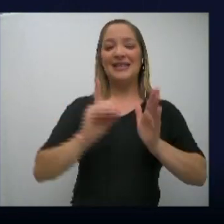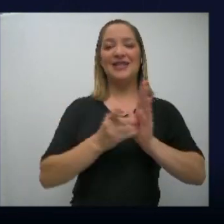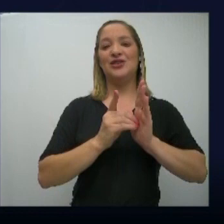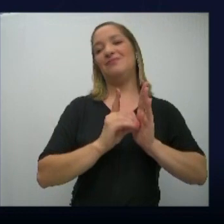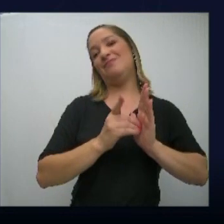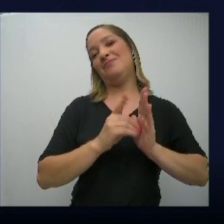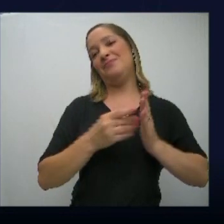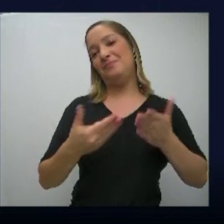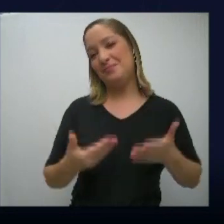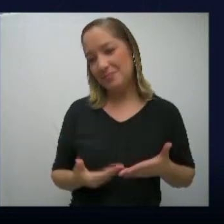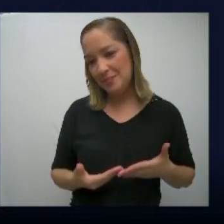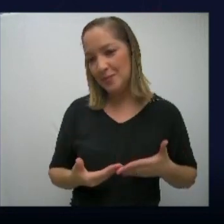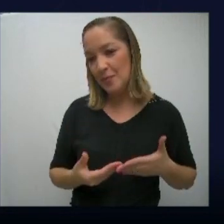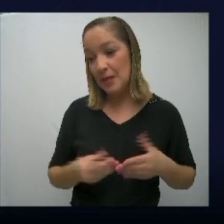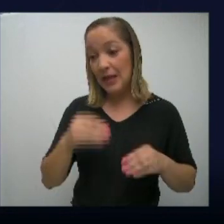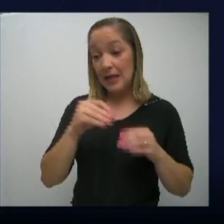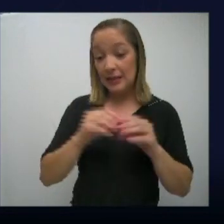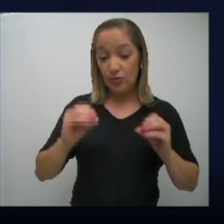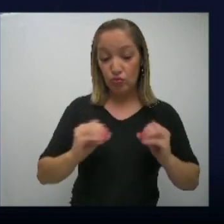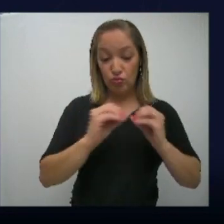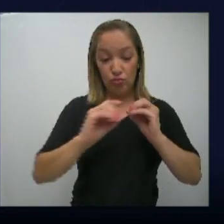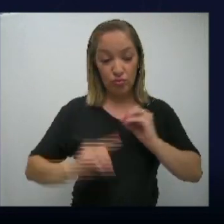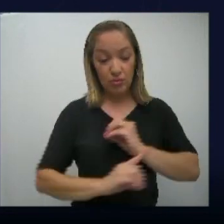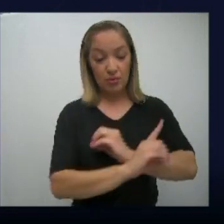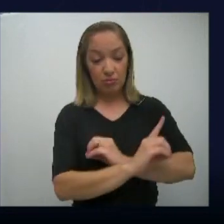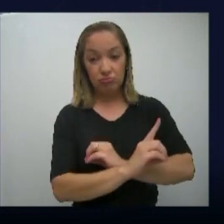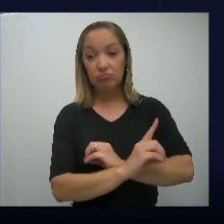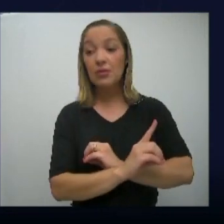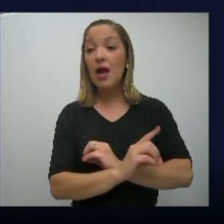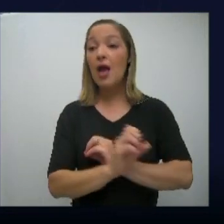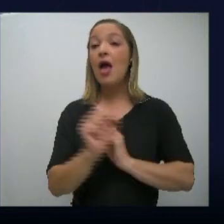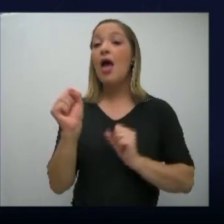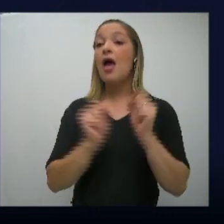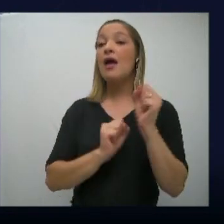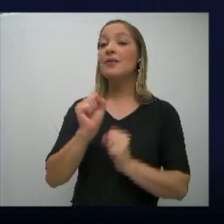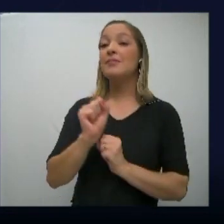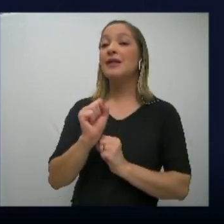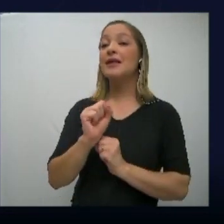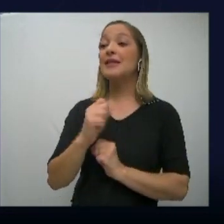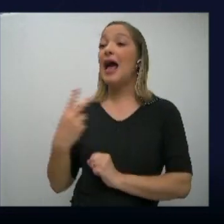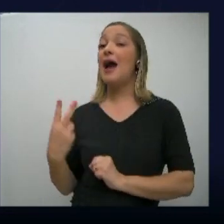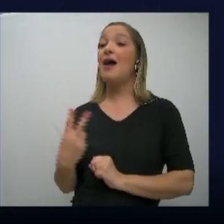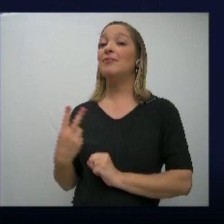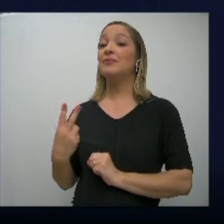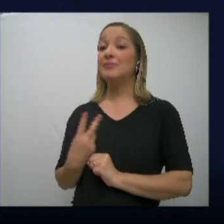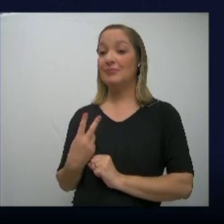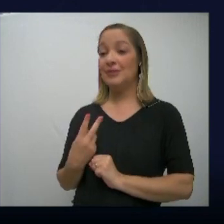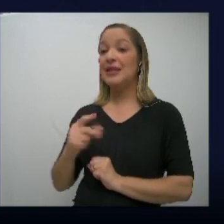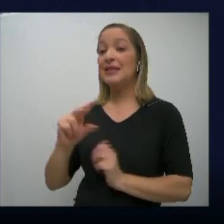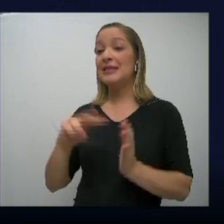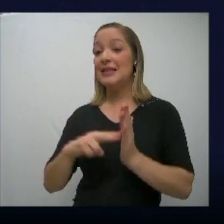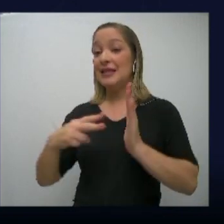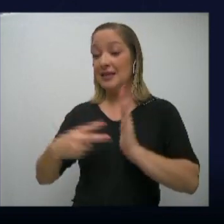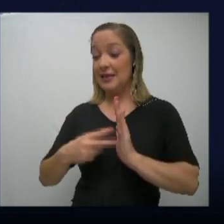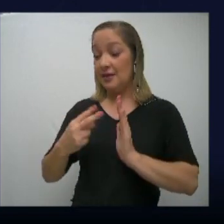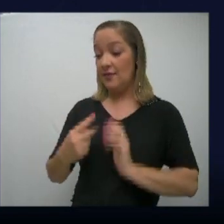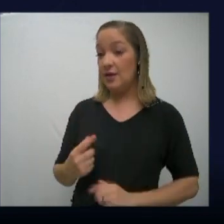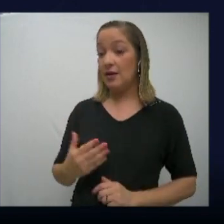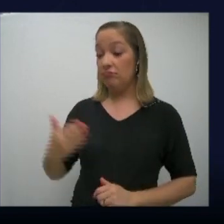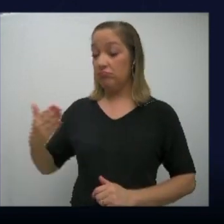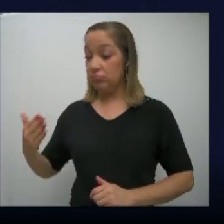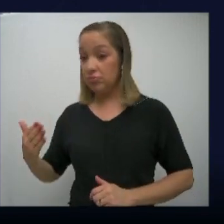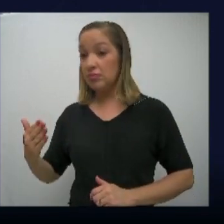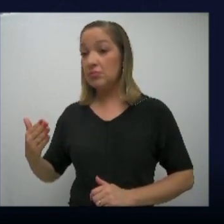digital dentro do iFood a gente fala muito isso a empresa ambidestra um tema que eu acho que gosto muito de falar sobre sem previsão de dessa significa ter um lado